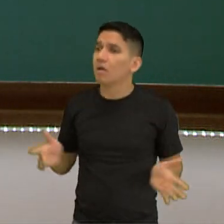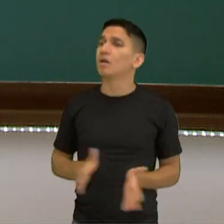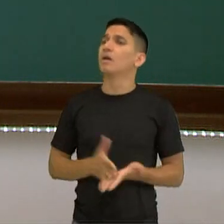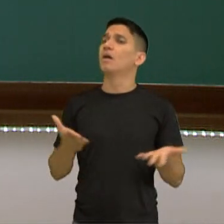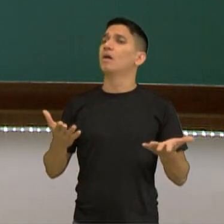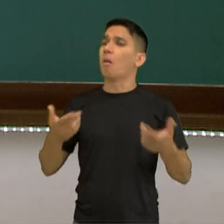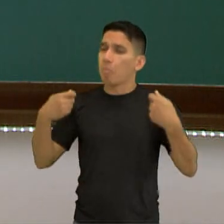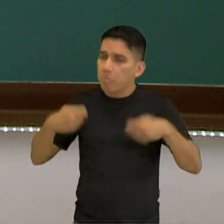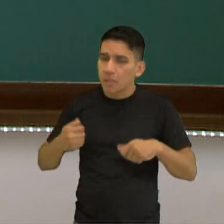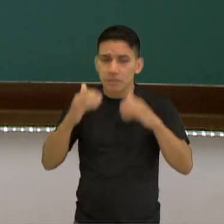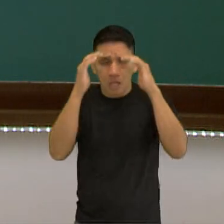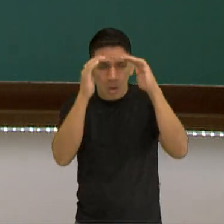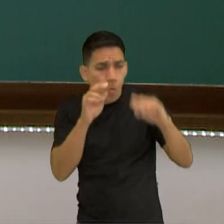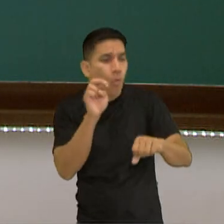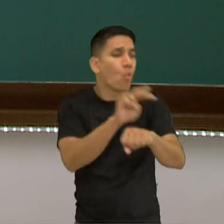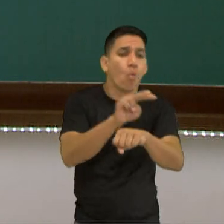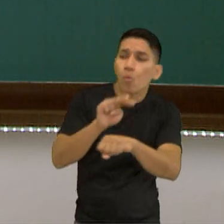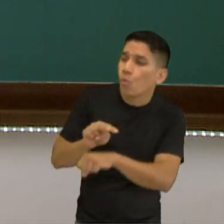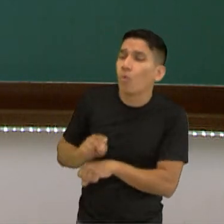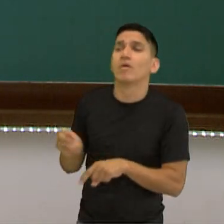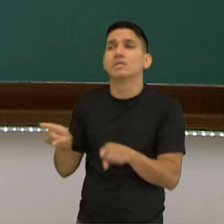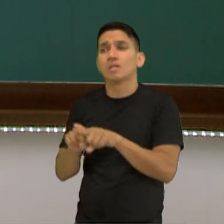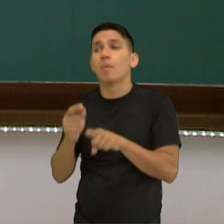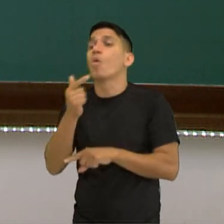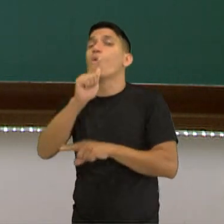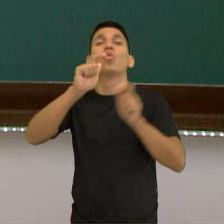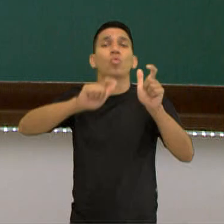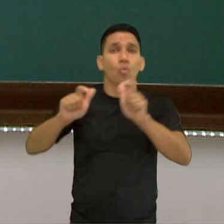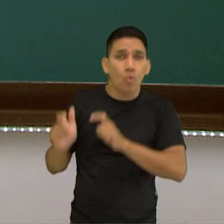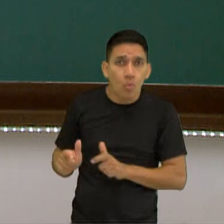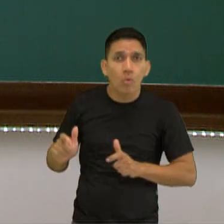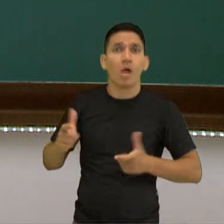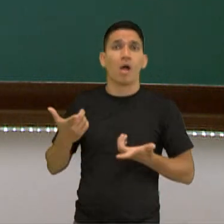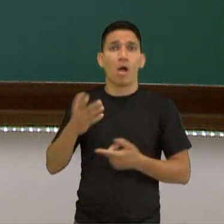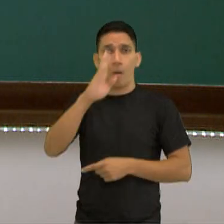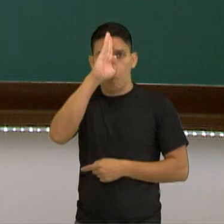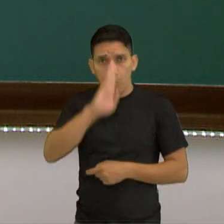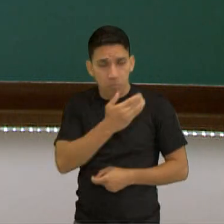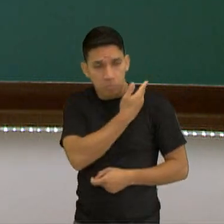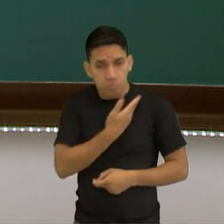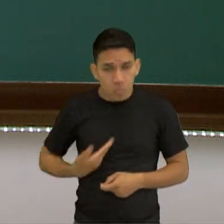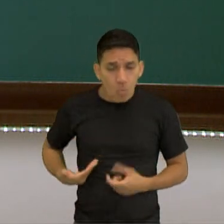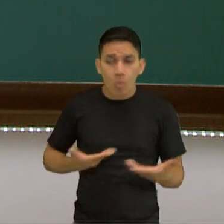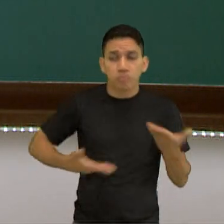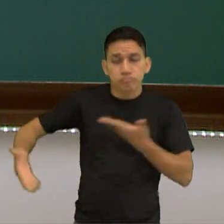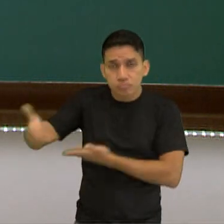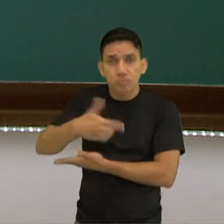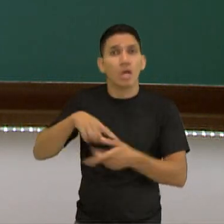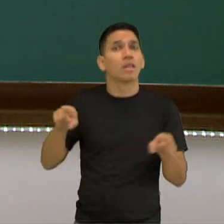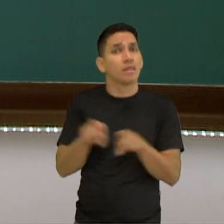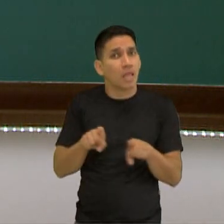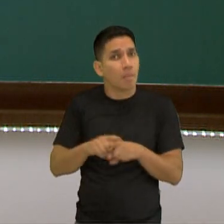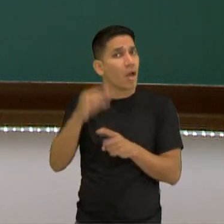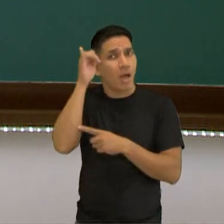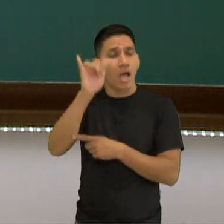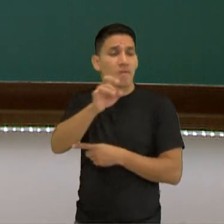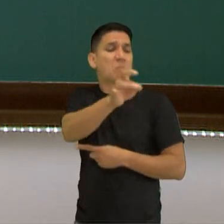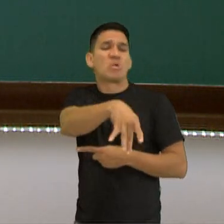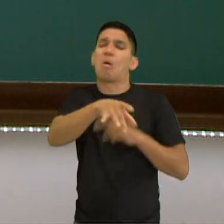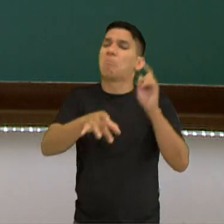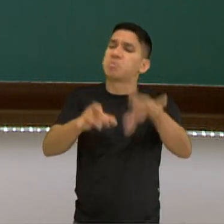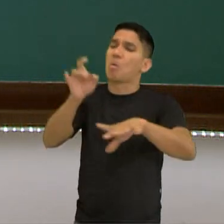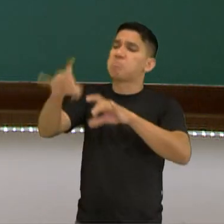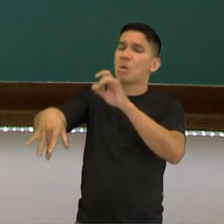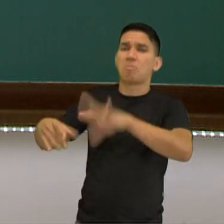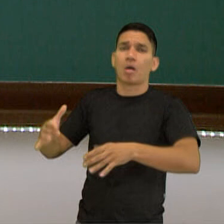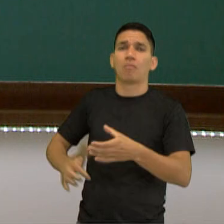que os outros espaços, que não são nossos, os espaços públicos, por exemplo, também não tenham materiais que possam acumular